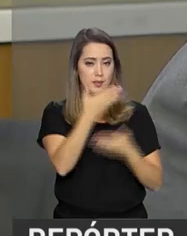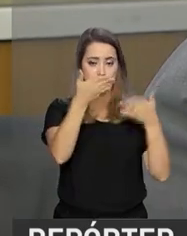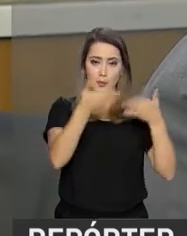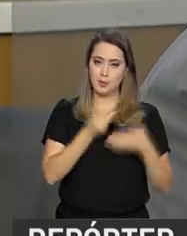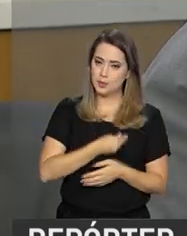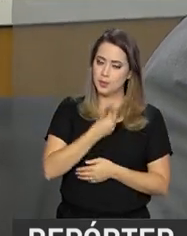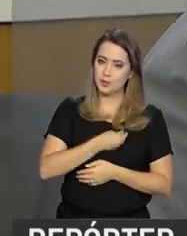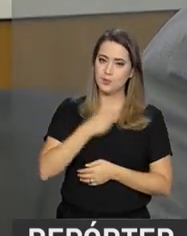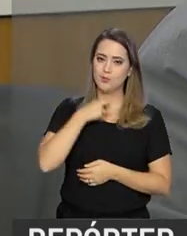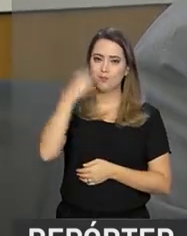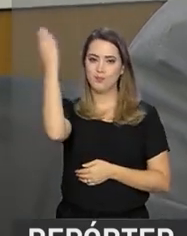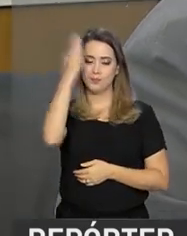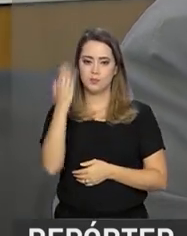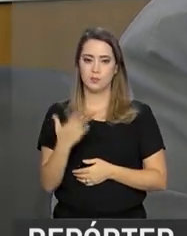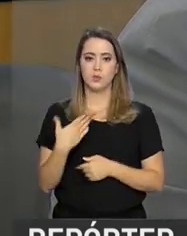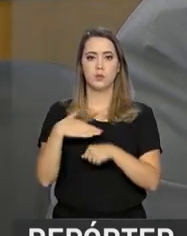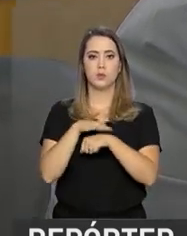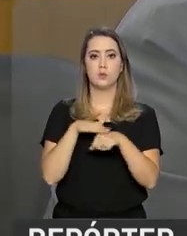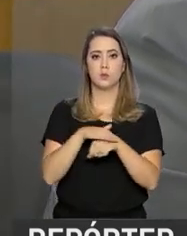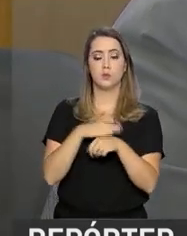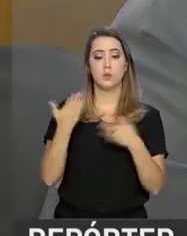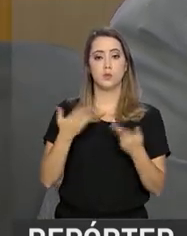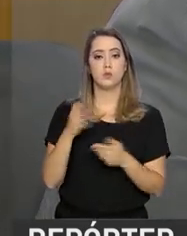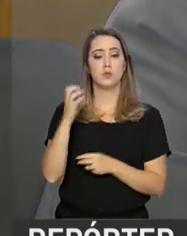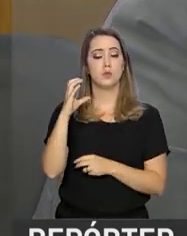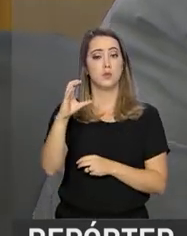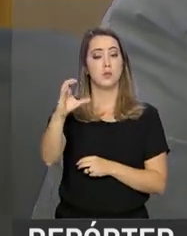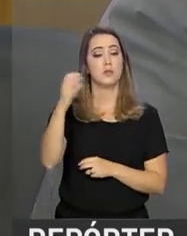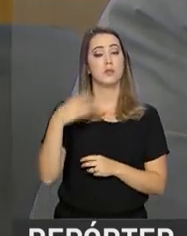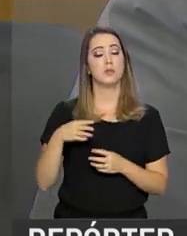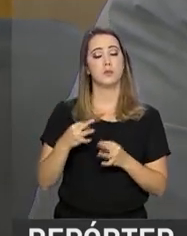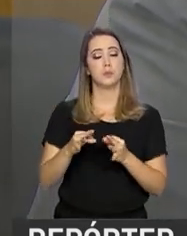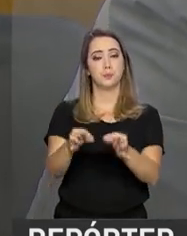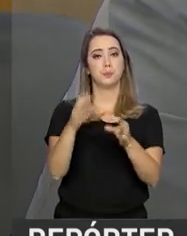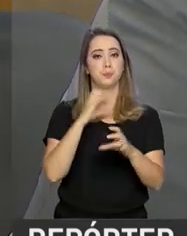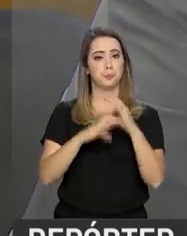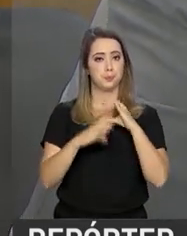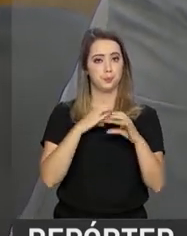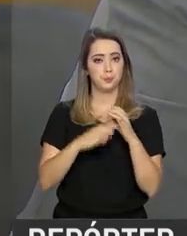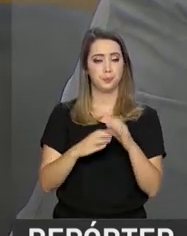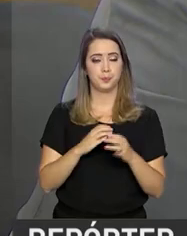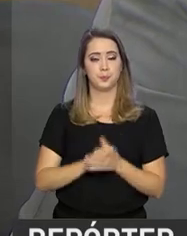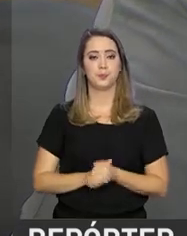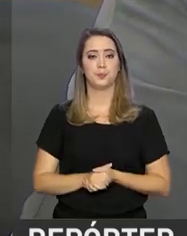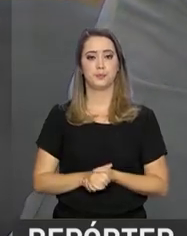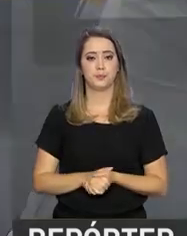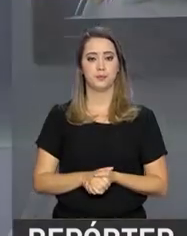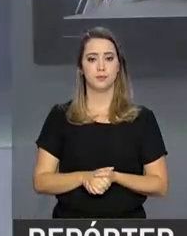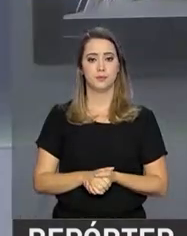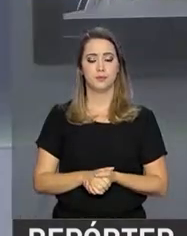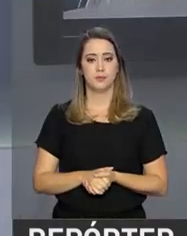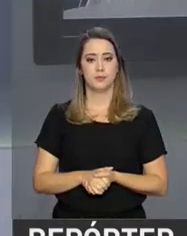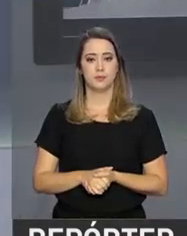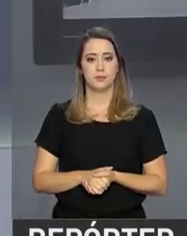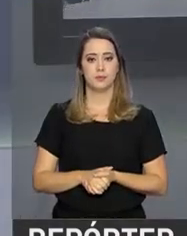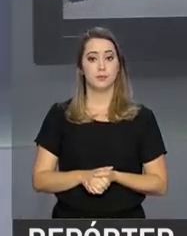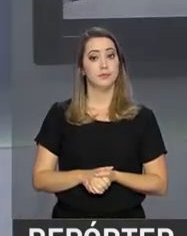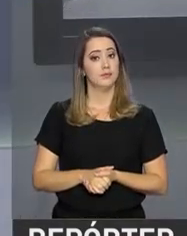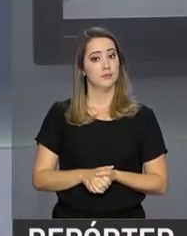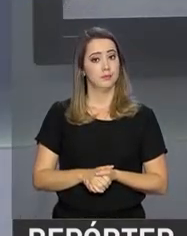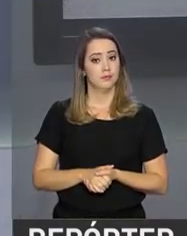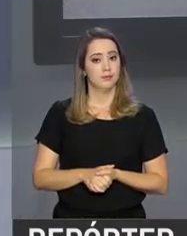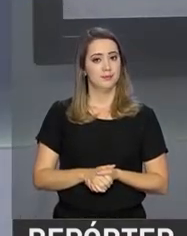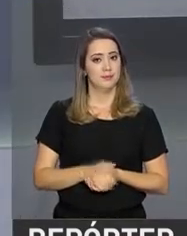ao vivo na voz do brasil nós conversamos com o ministro da ciência tecnologia e inovações e comunicações roberto cassado em que o